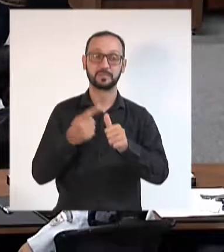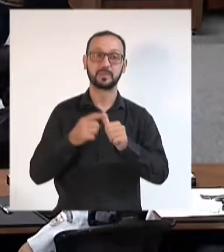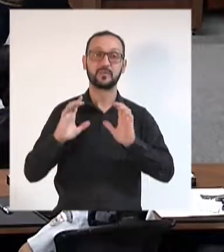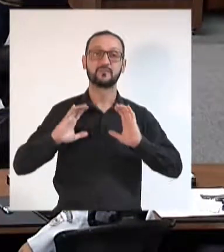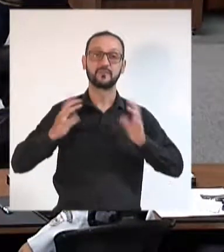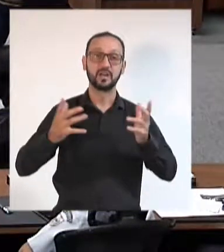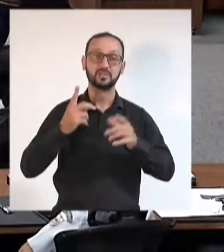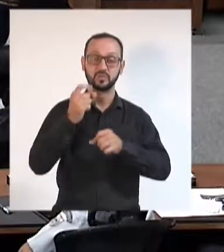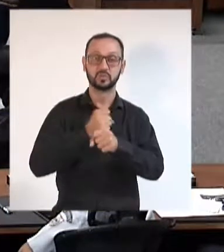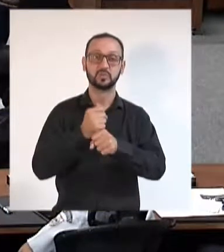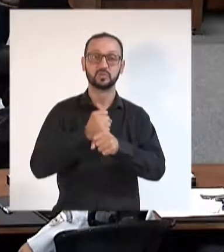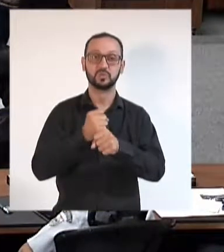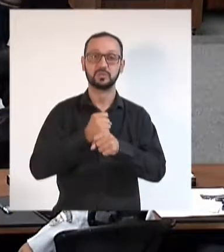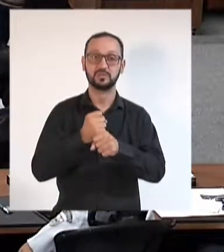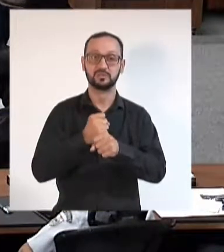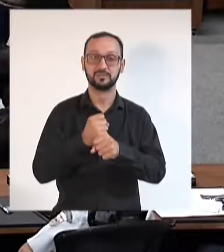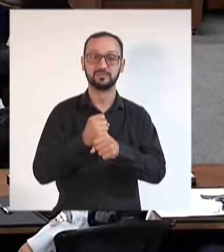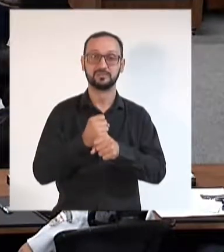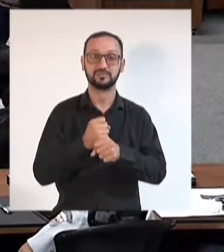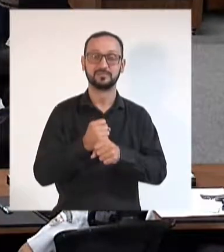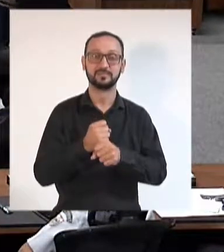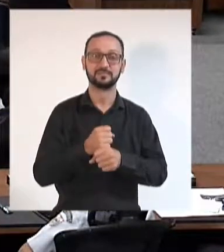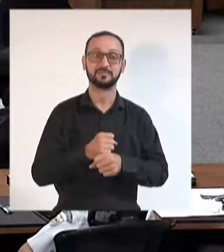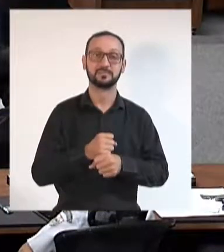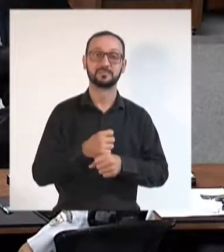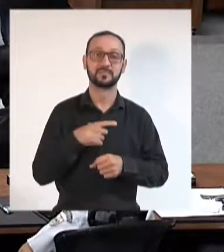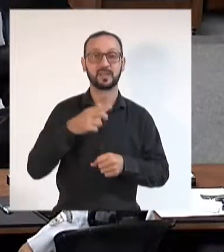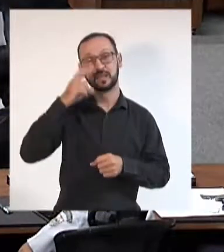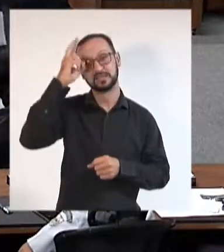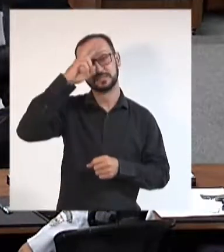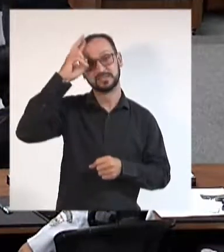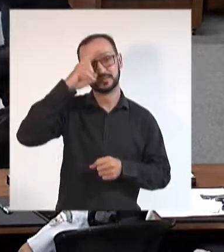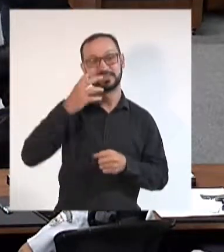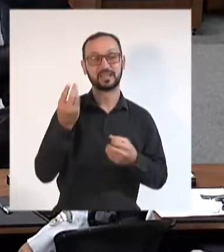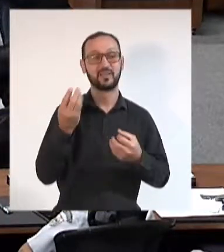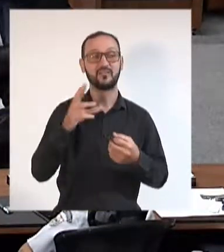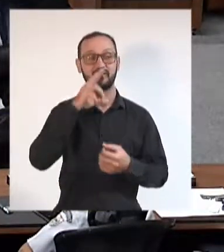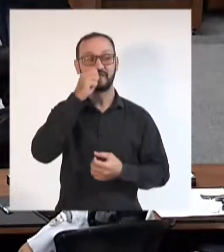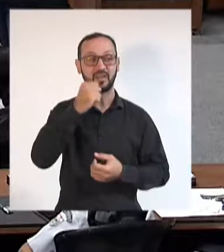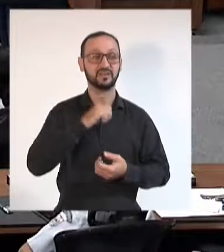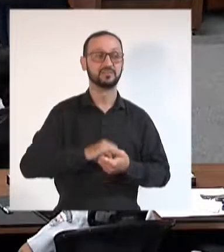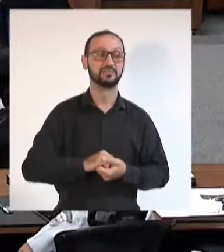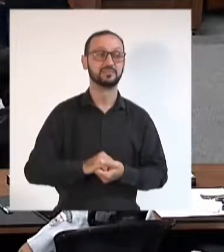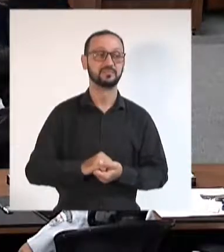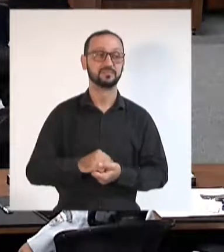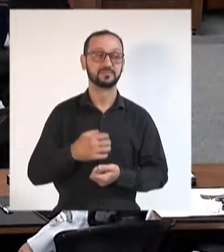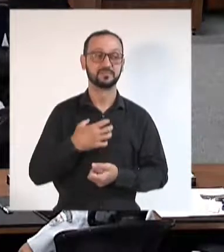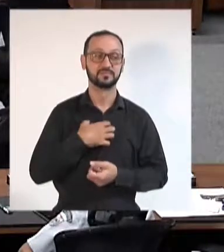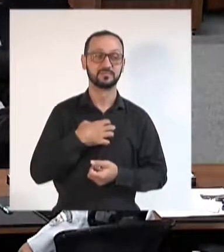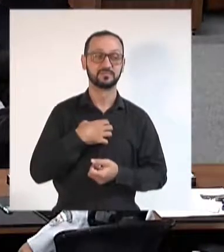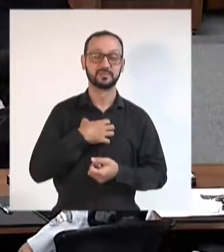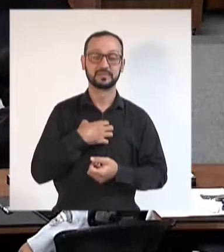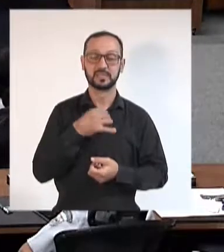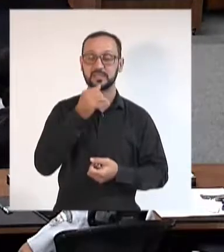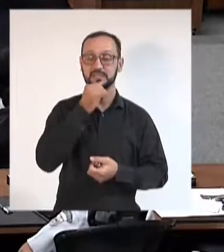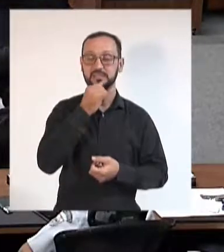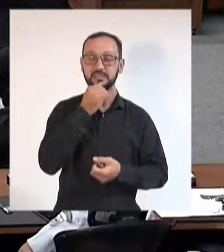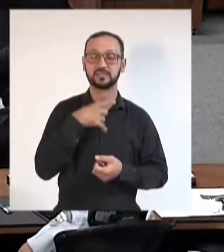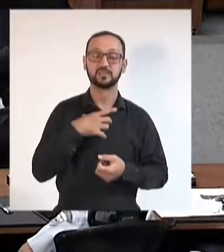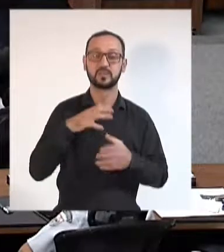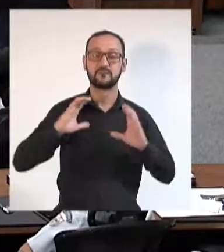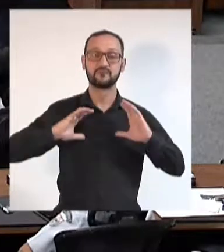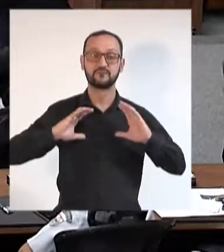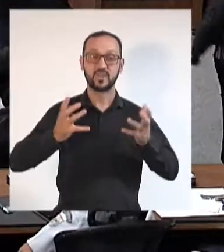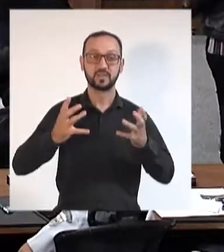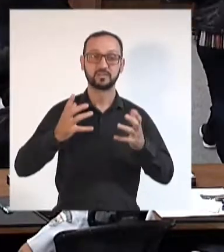festa, a festa de 1 ano é histórica, né? Então eu me sinto honrada de estar aqui na festa de 1